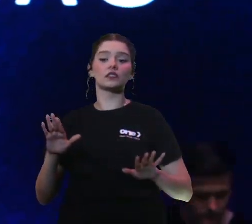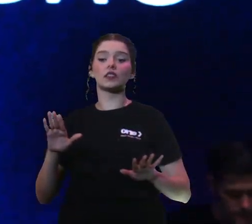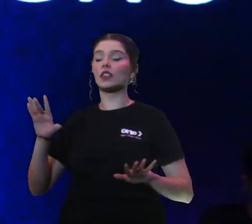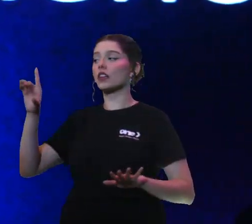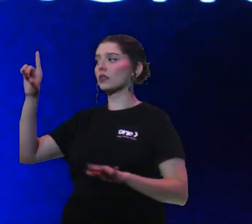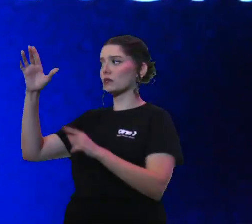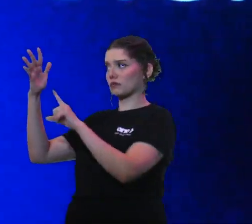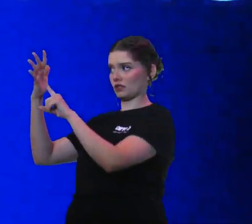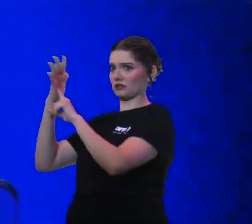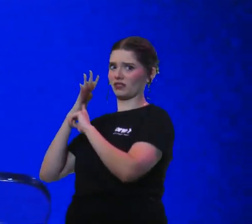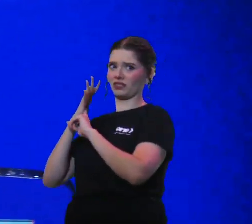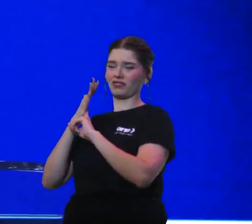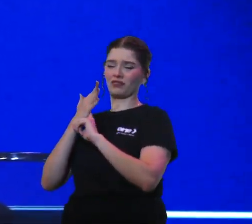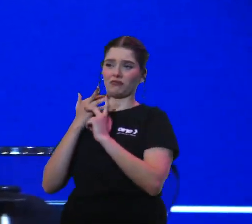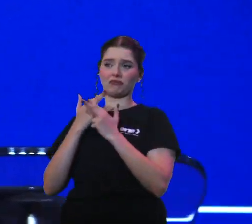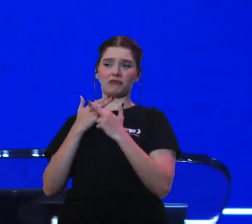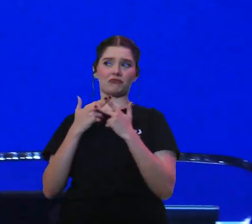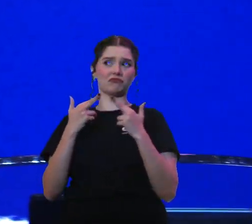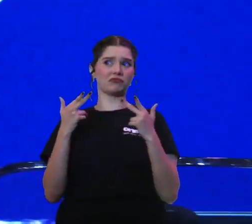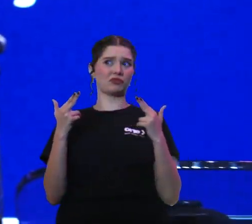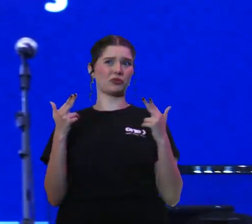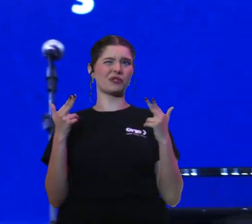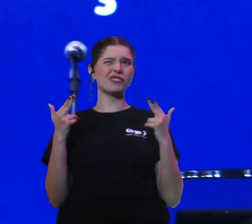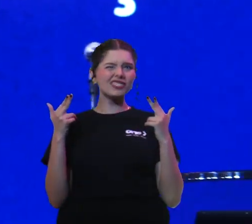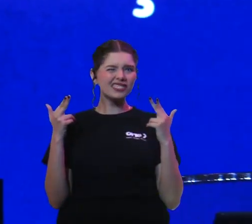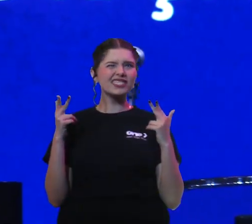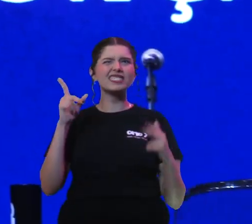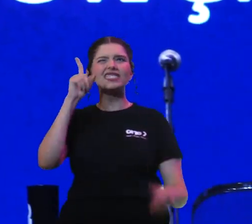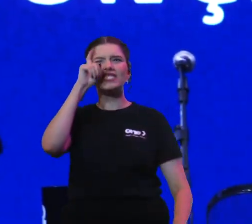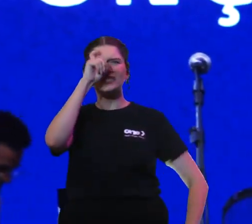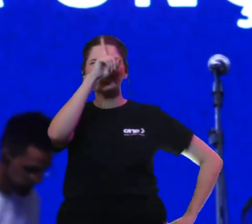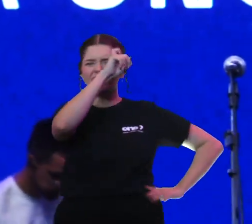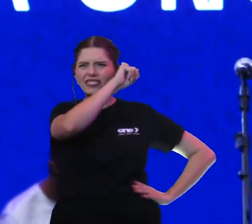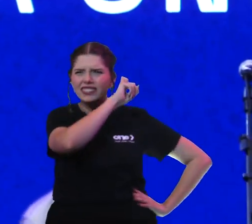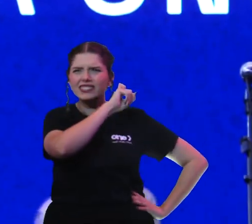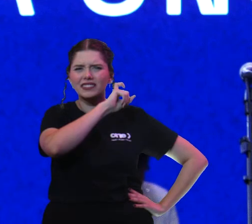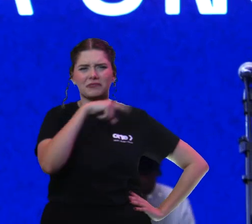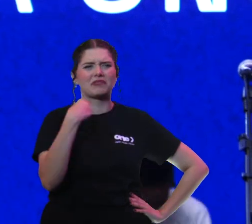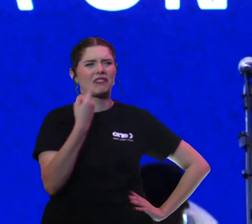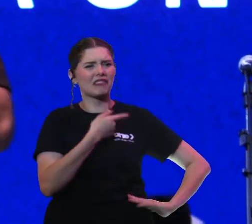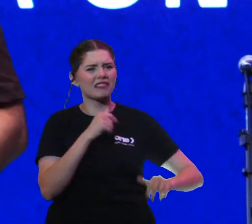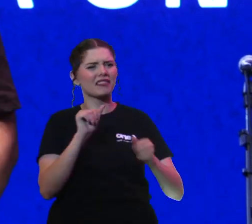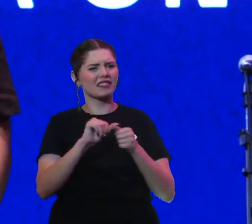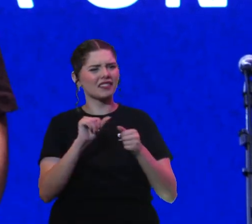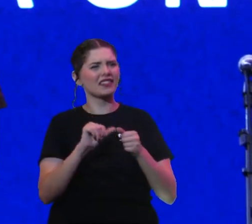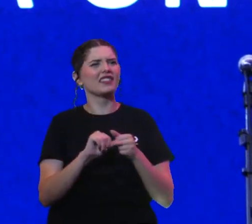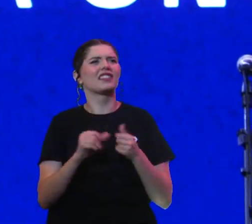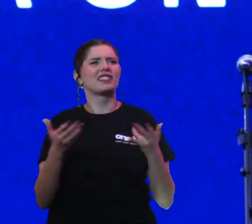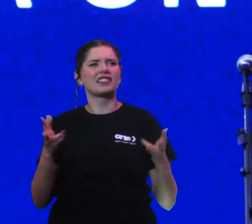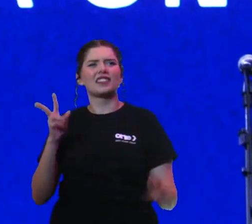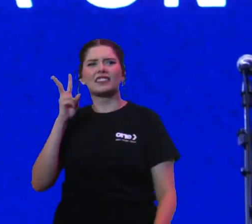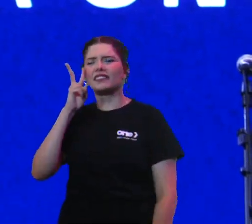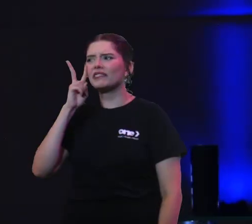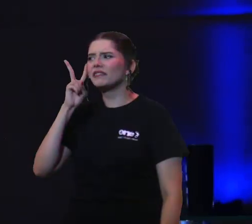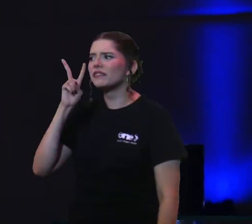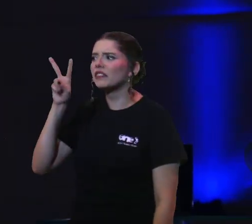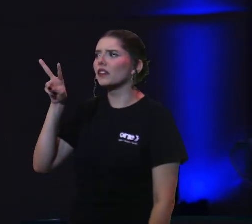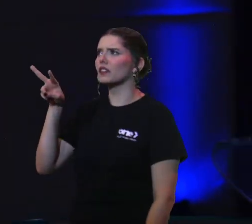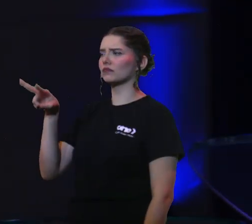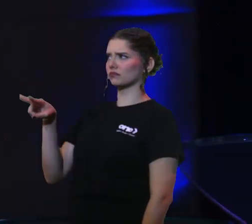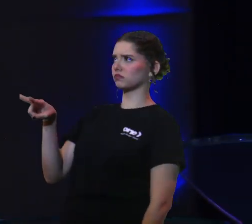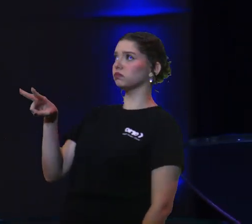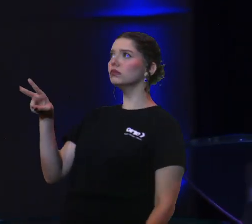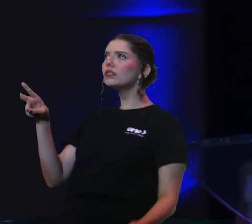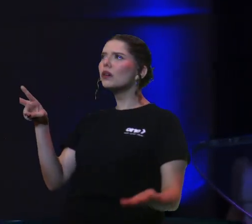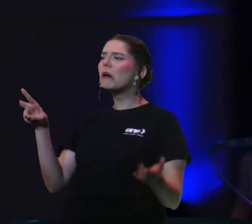coisas bem estranhas e pede umas coisas complicadas para a gente fazer, ou enxergar uns negócios que, olha, ninguém mais está vendo e você está